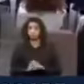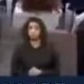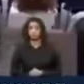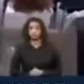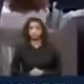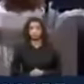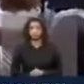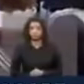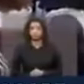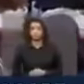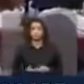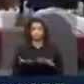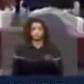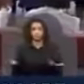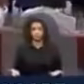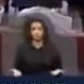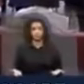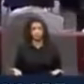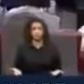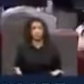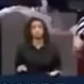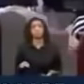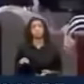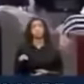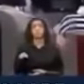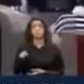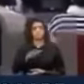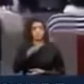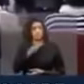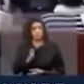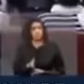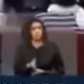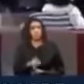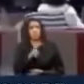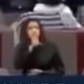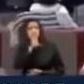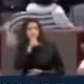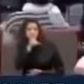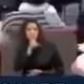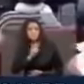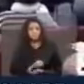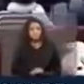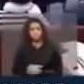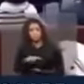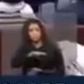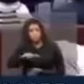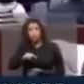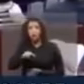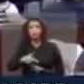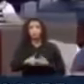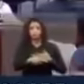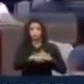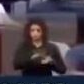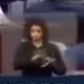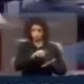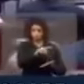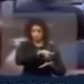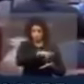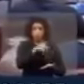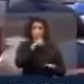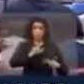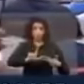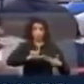Ora, como já explicitado, se o instituto competente para disciplinar tal assunto, que é o